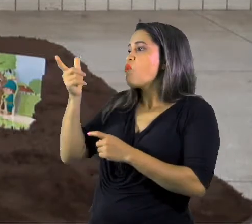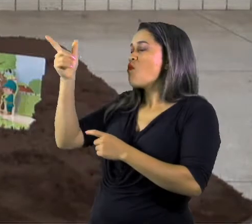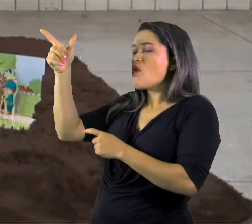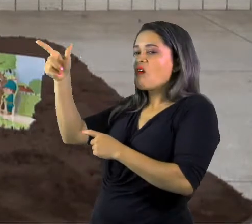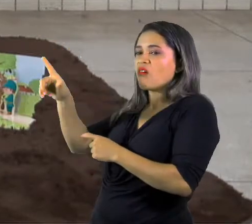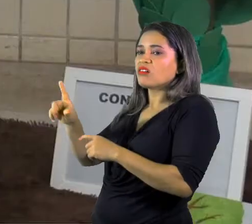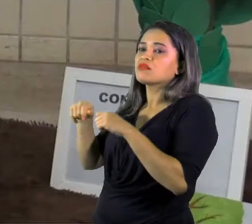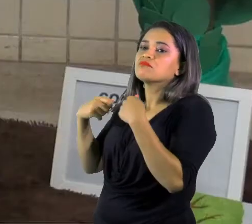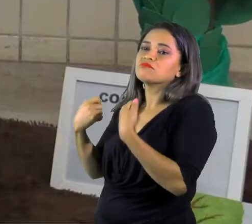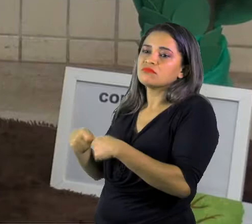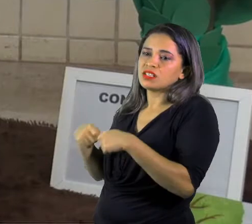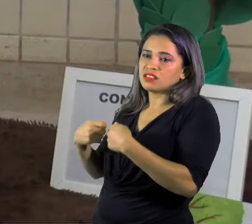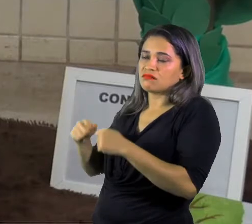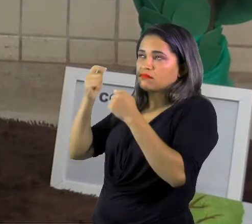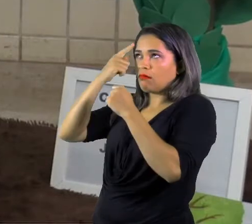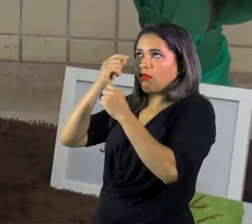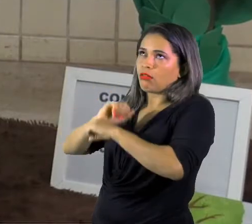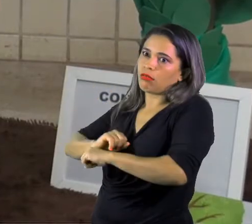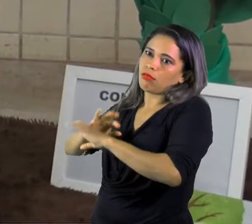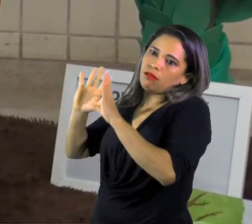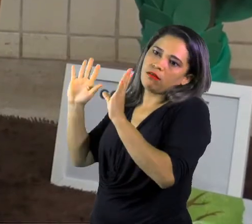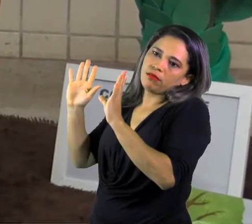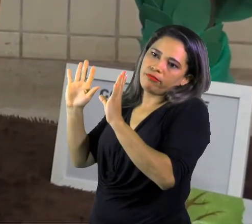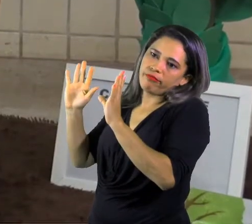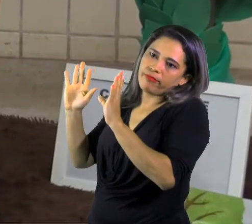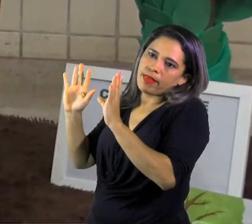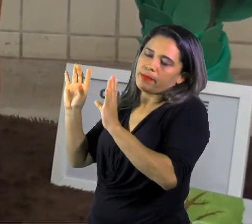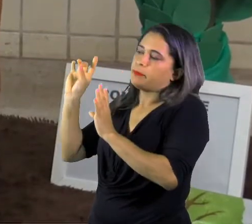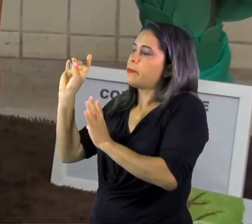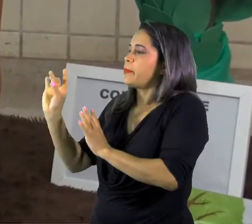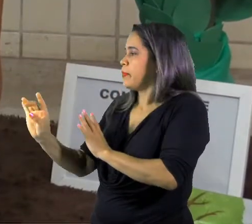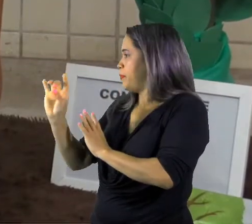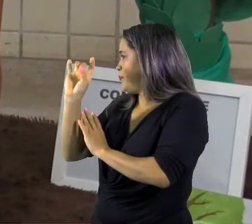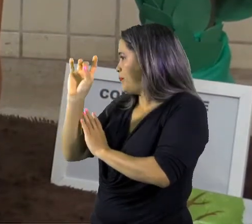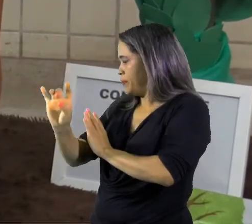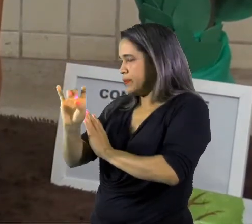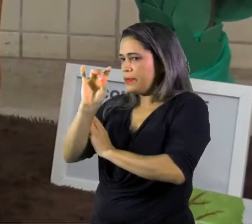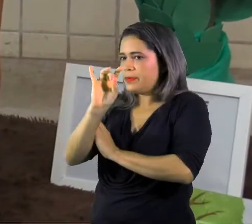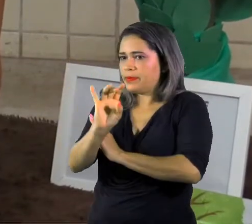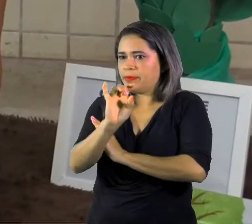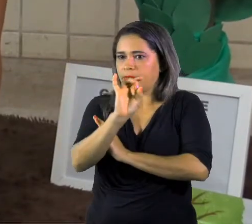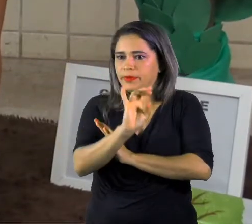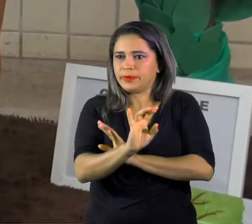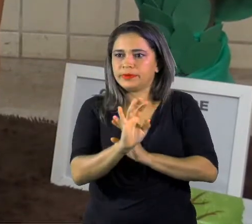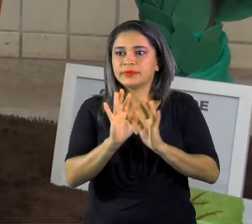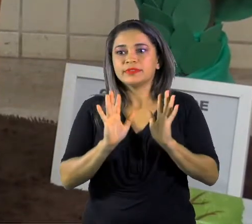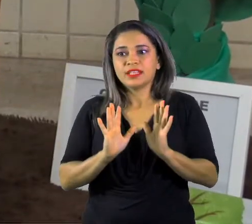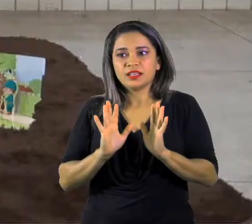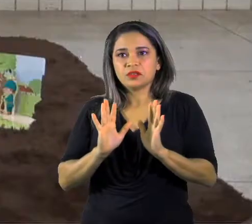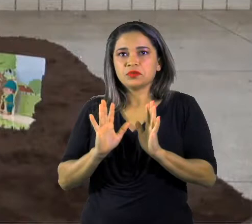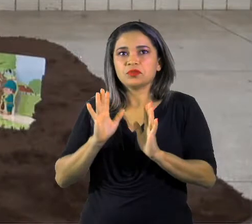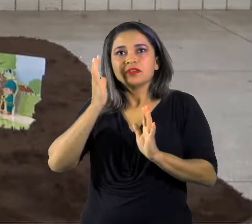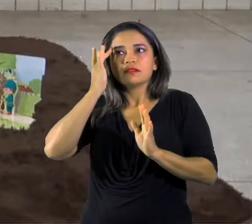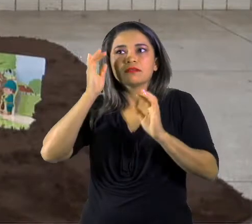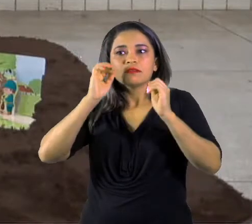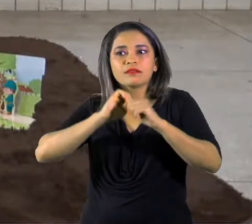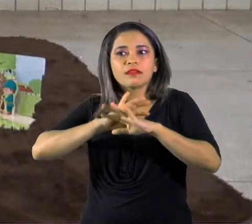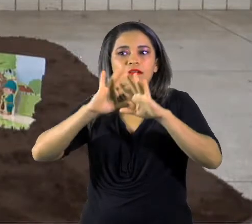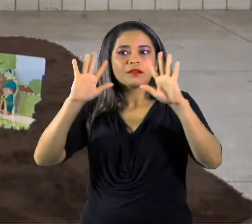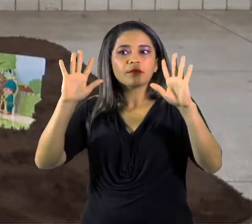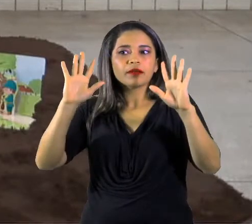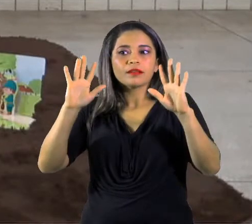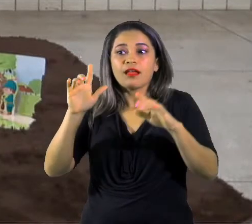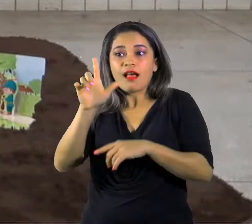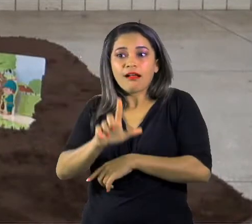é preciso que ele entenda. Cada um pode ter o seu entendimento com relação à história. E a literatura